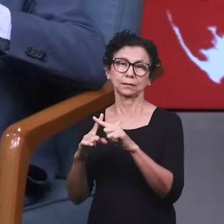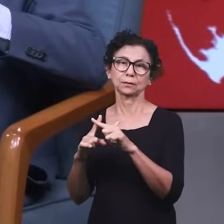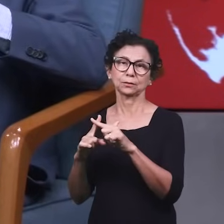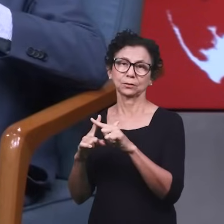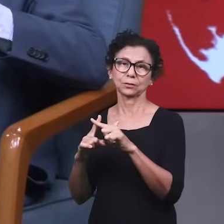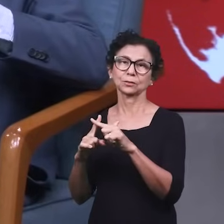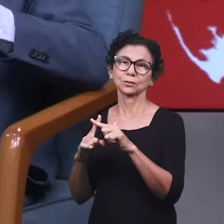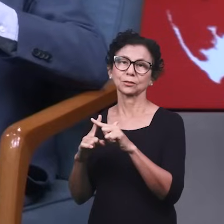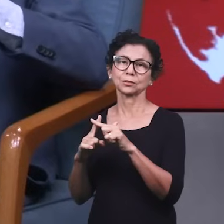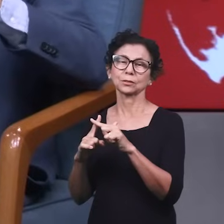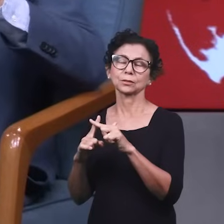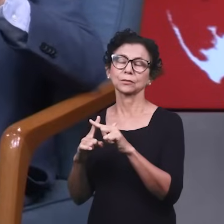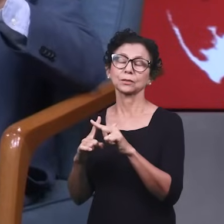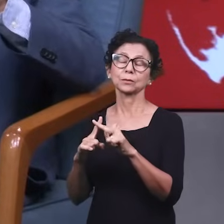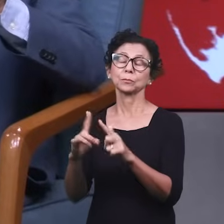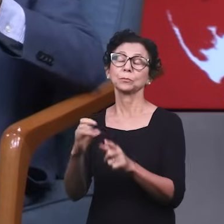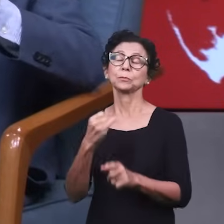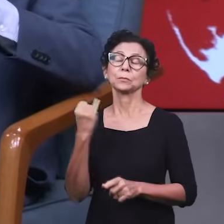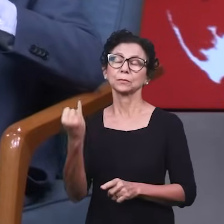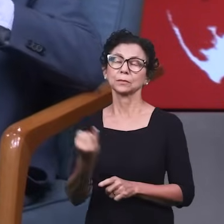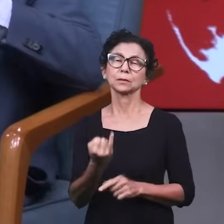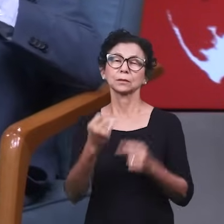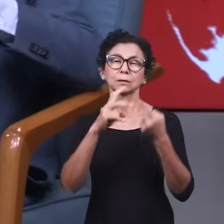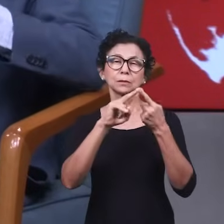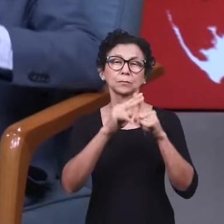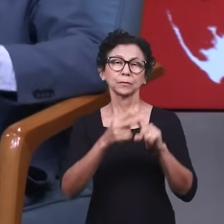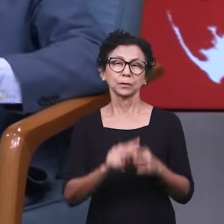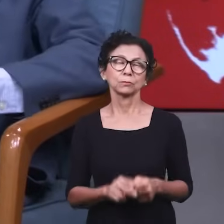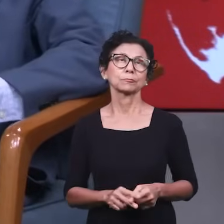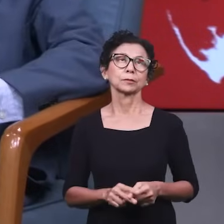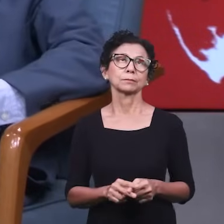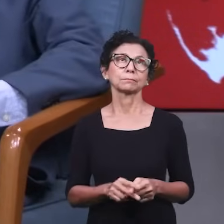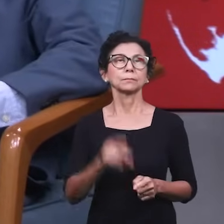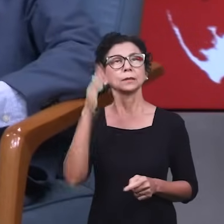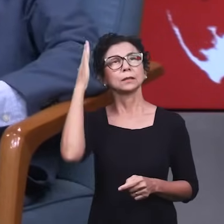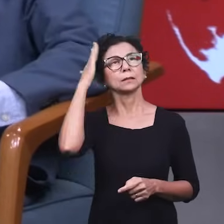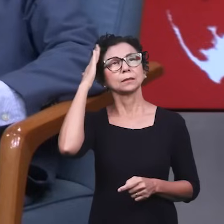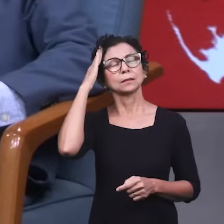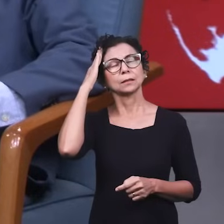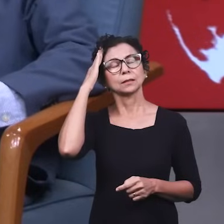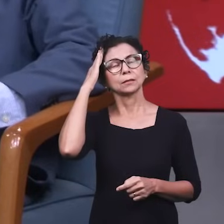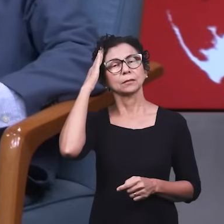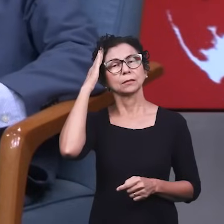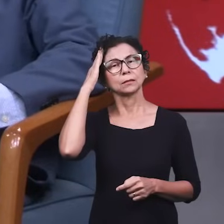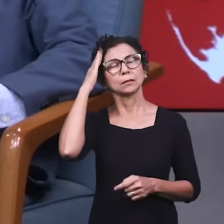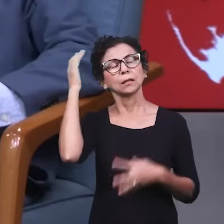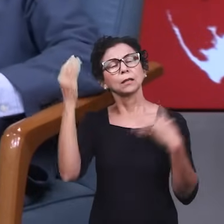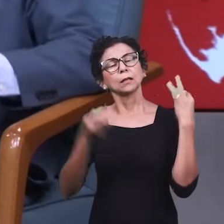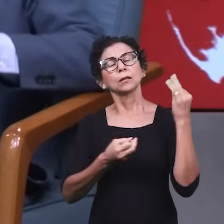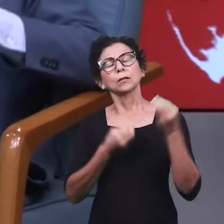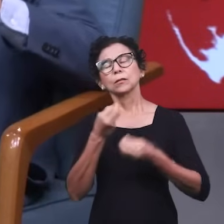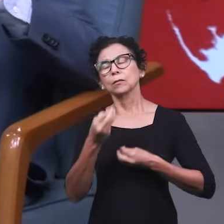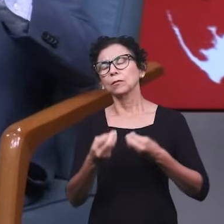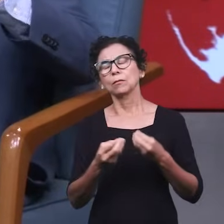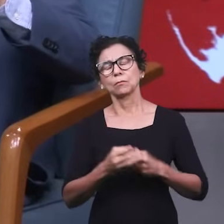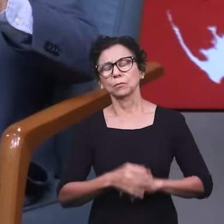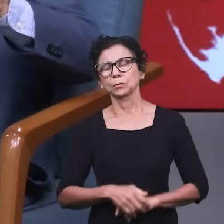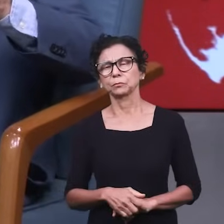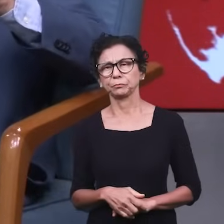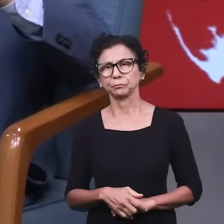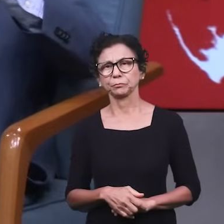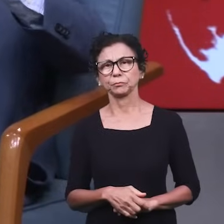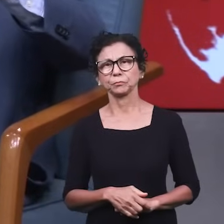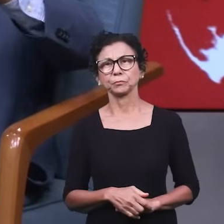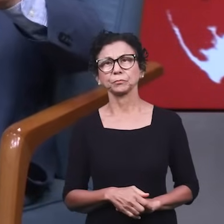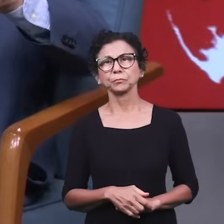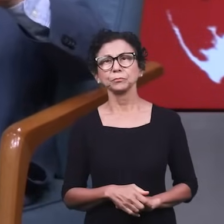importância de aperfeiçoar esse entendimento. E como nós vamos fazer isso? Como nós vamos